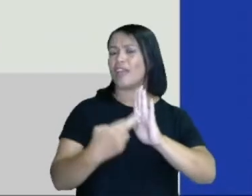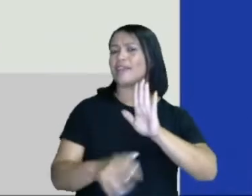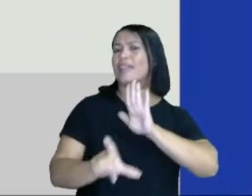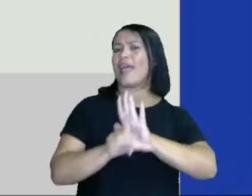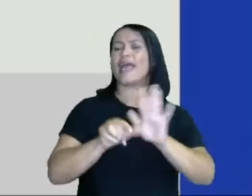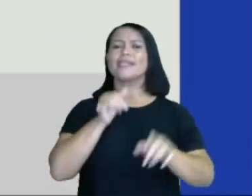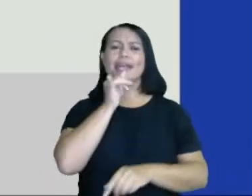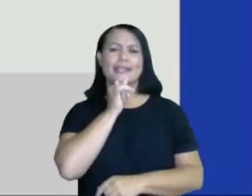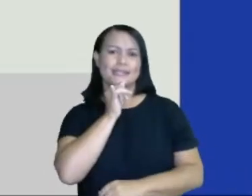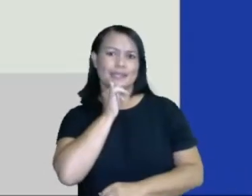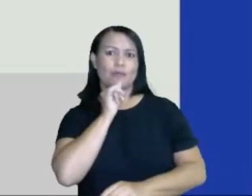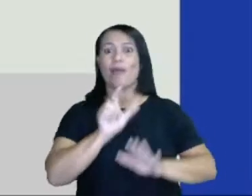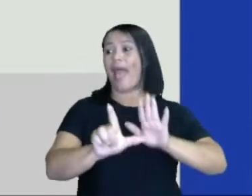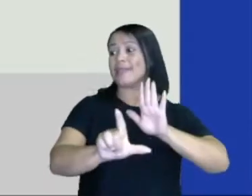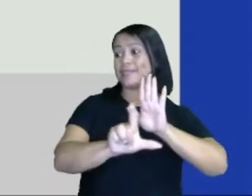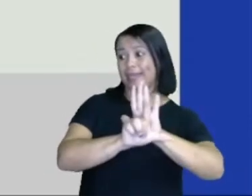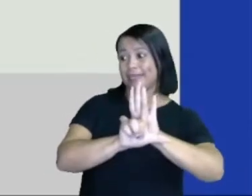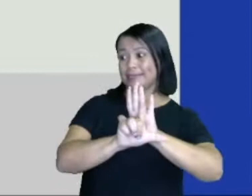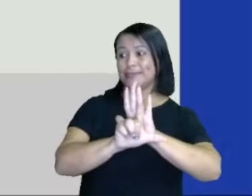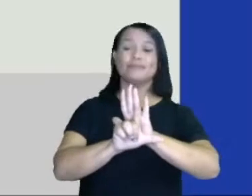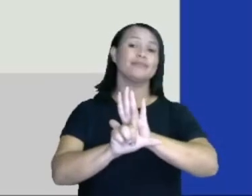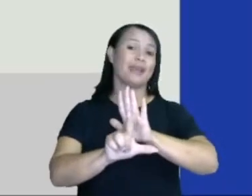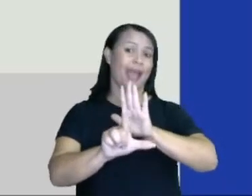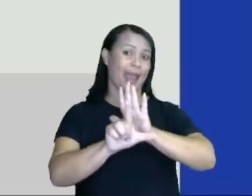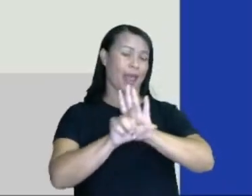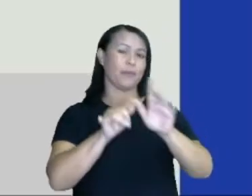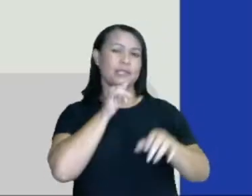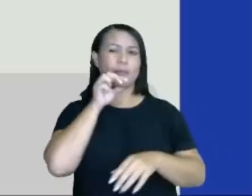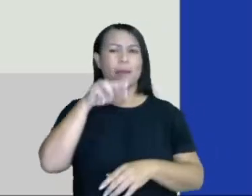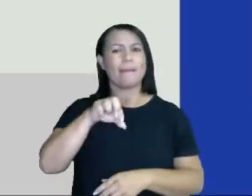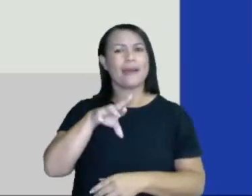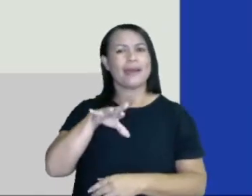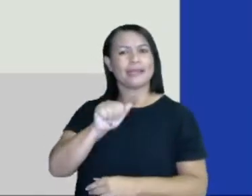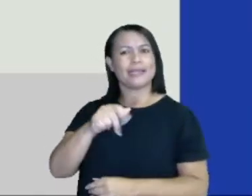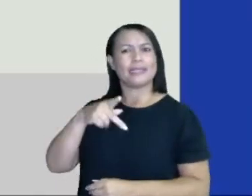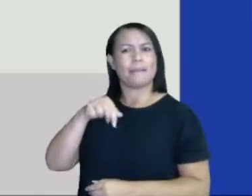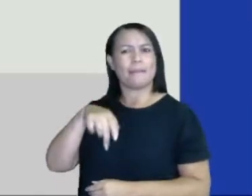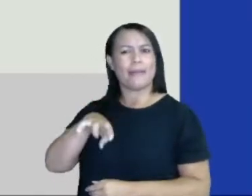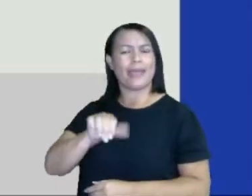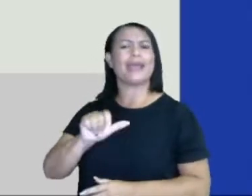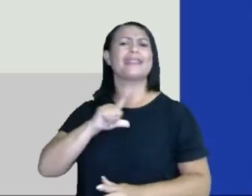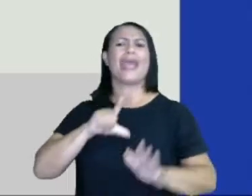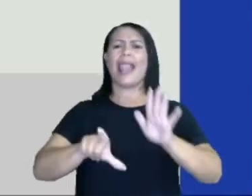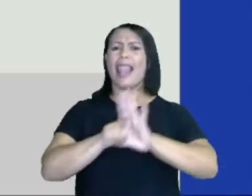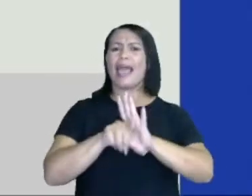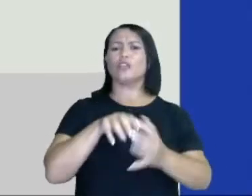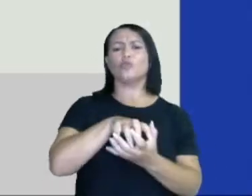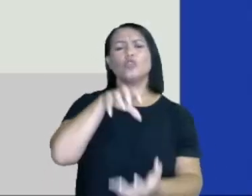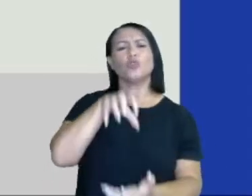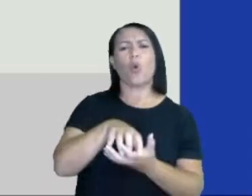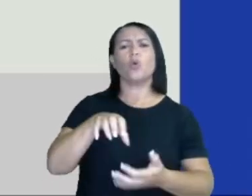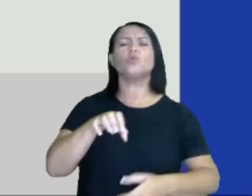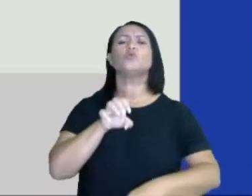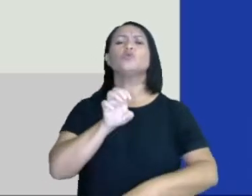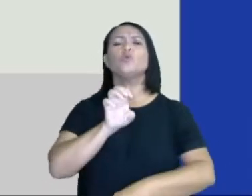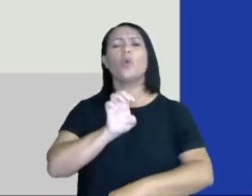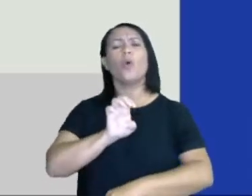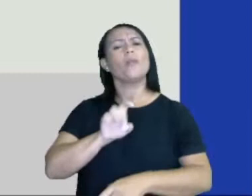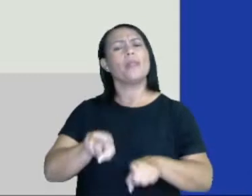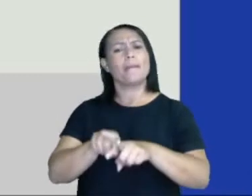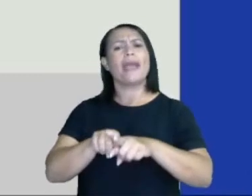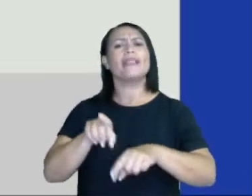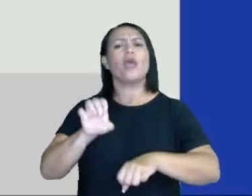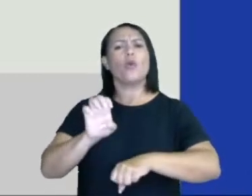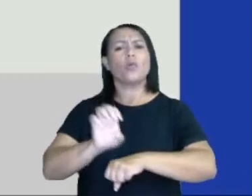São exemplos as leis, né? Lei Maria da Penha, Lei do Idoso, Estatuto da Criança e